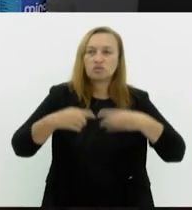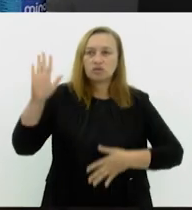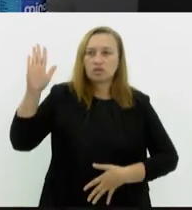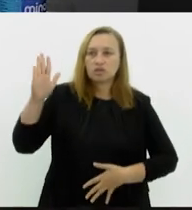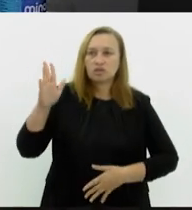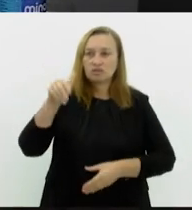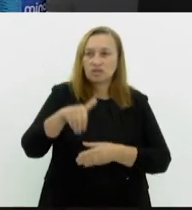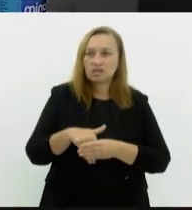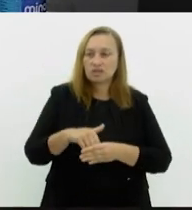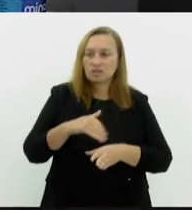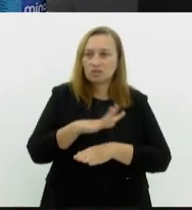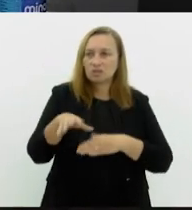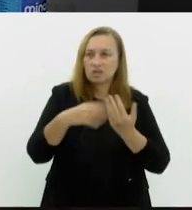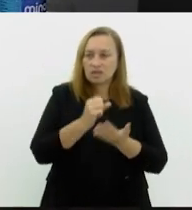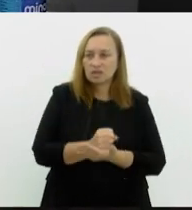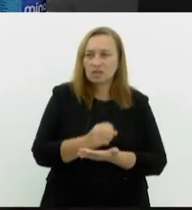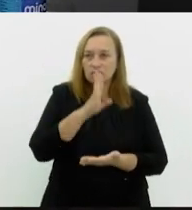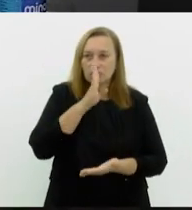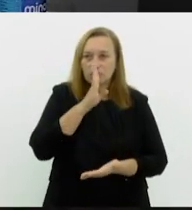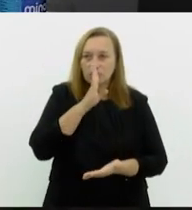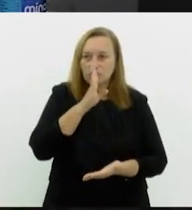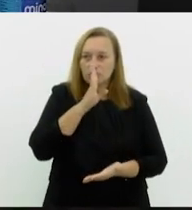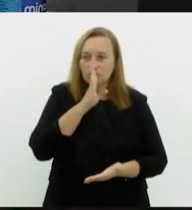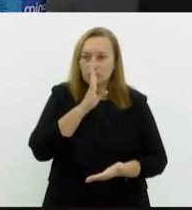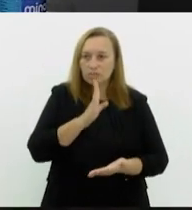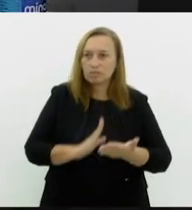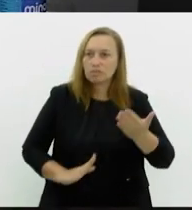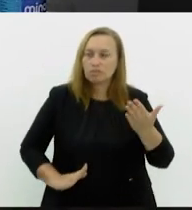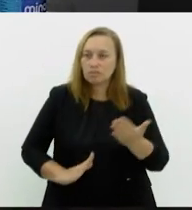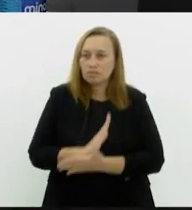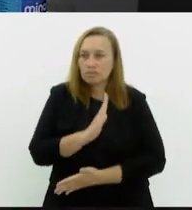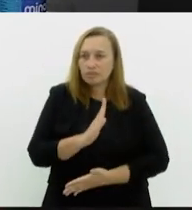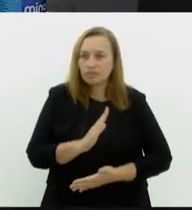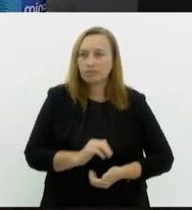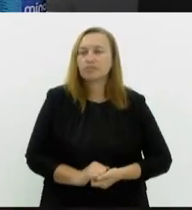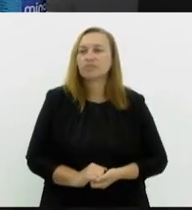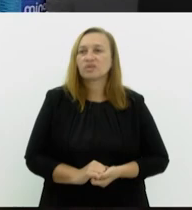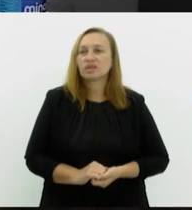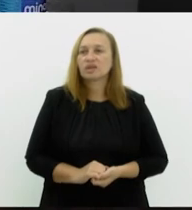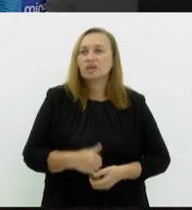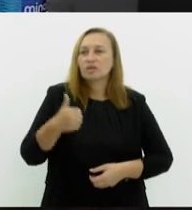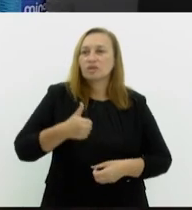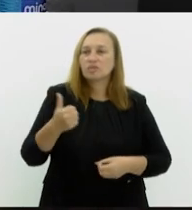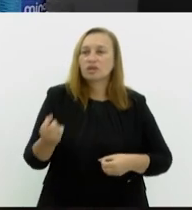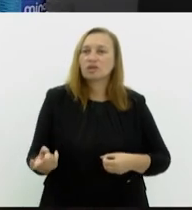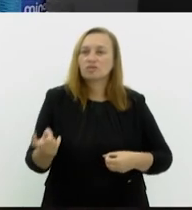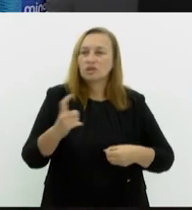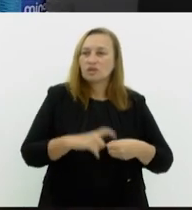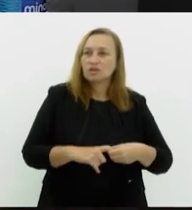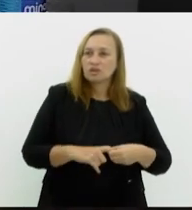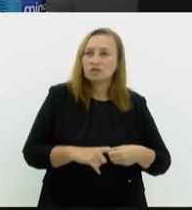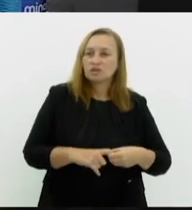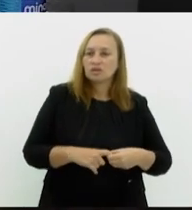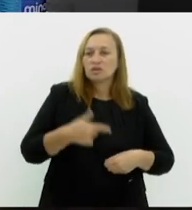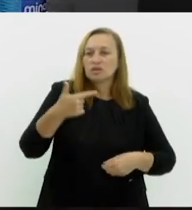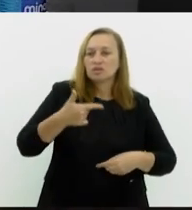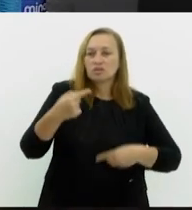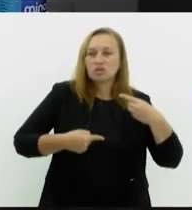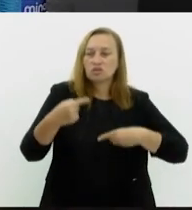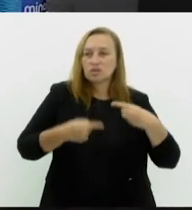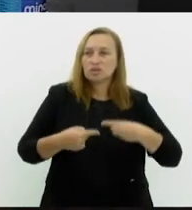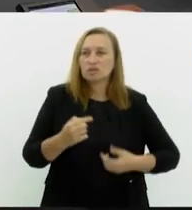votação. O senhor diz que aprovo. Permaneço como estão. Aprovado. Em primeira e retorna em